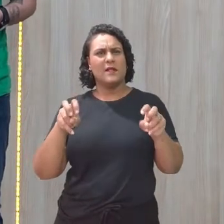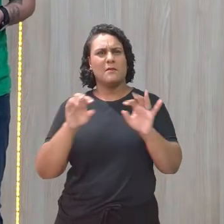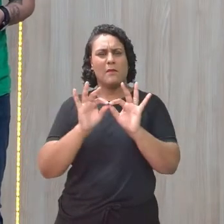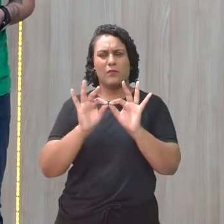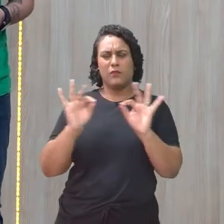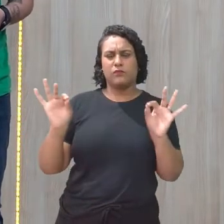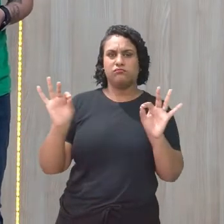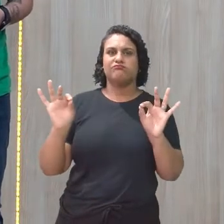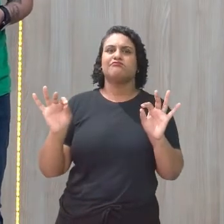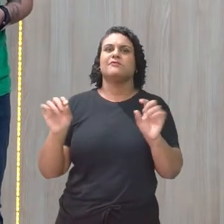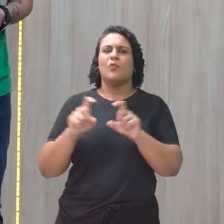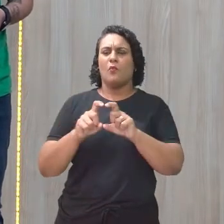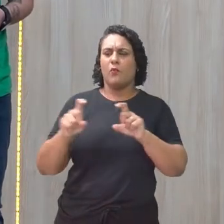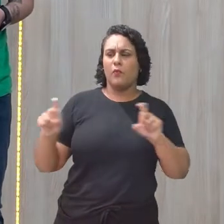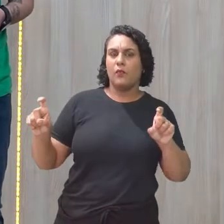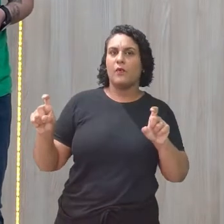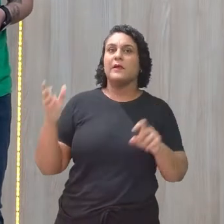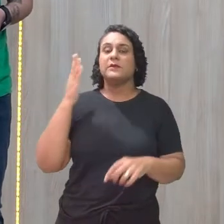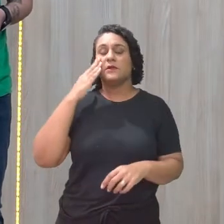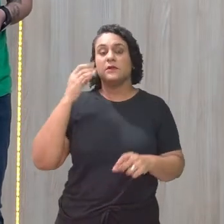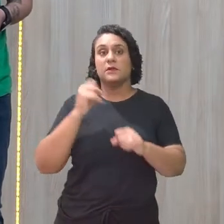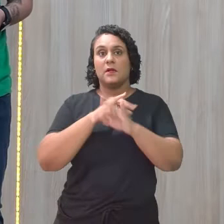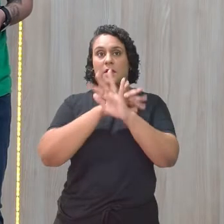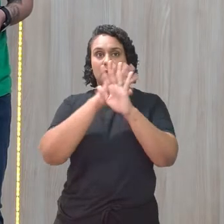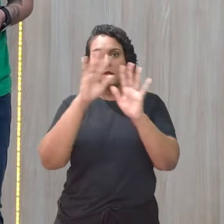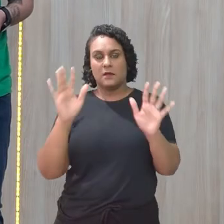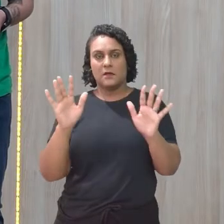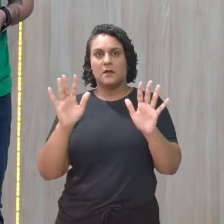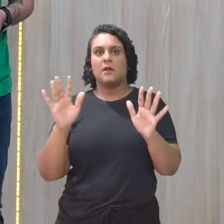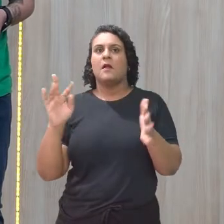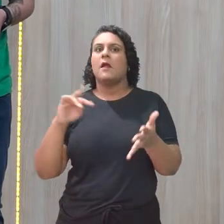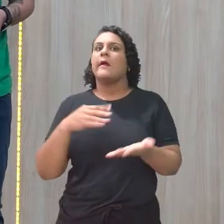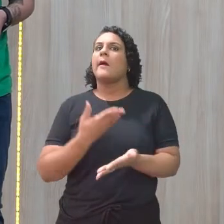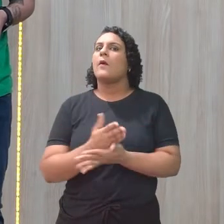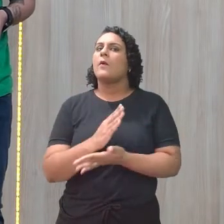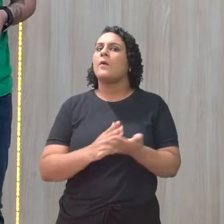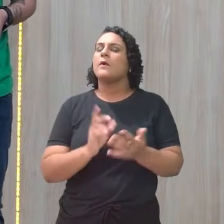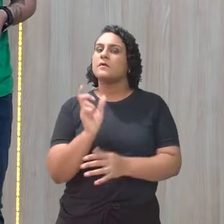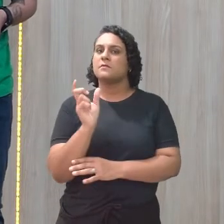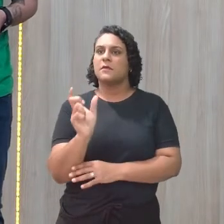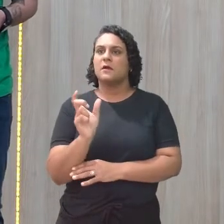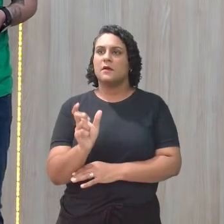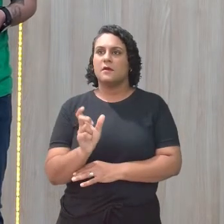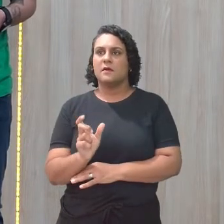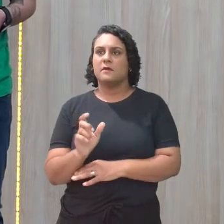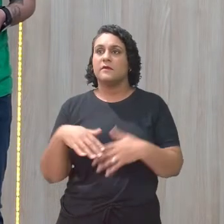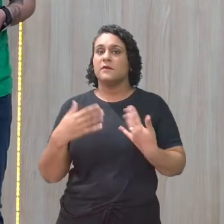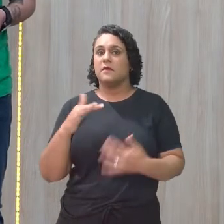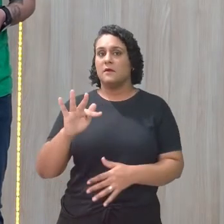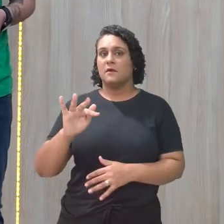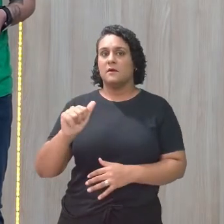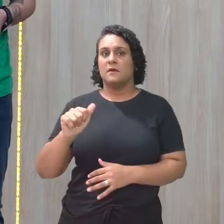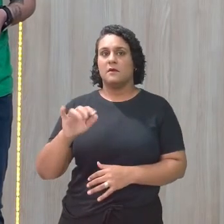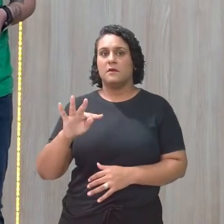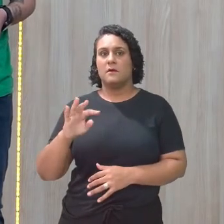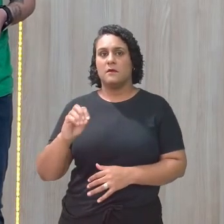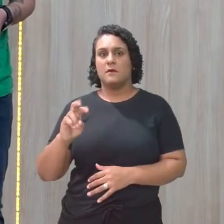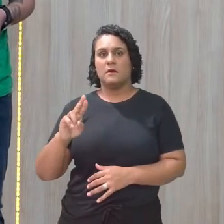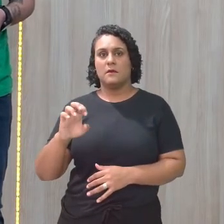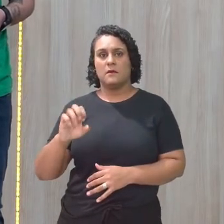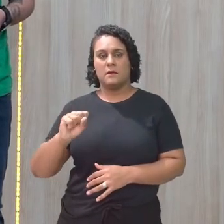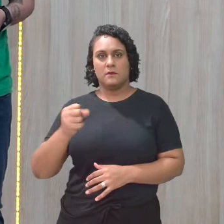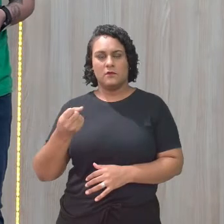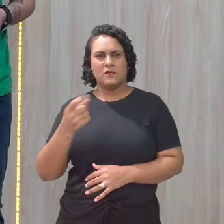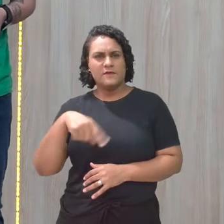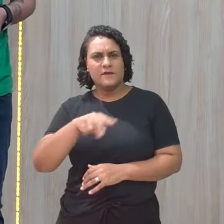gente tentar compreender algumas palavras que estão no texto. Por exemplo, quando a gente fala de fatores, se